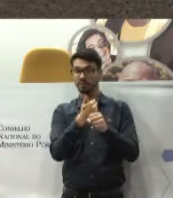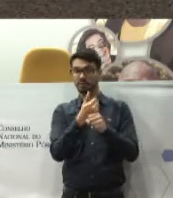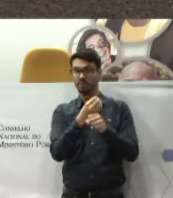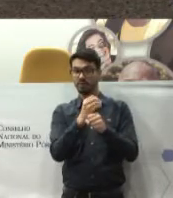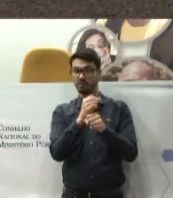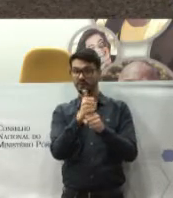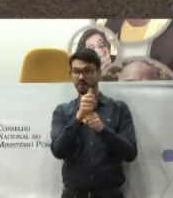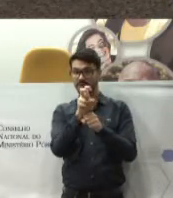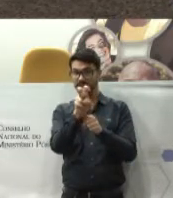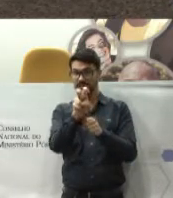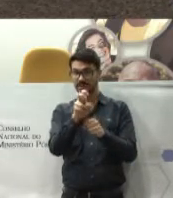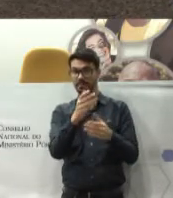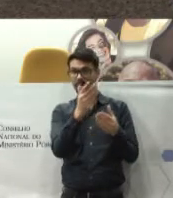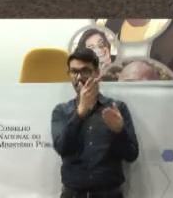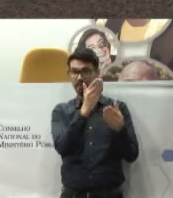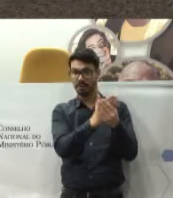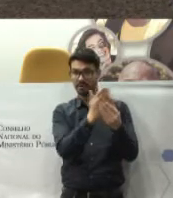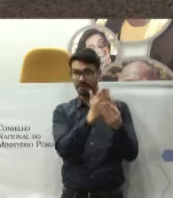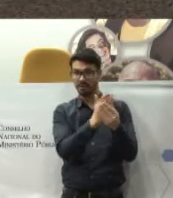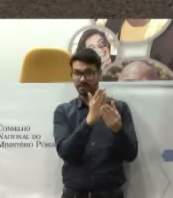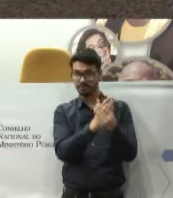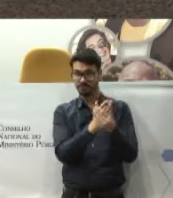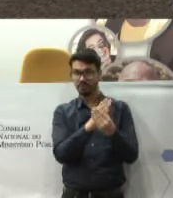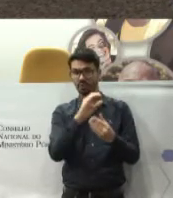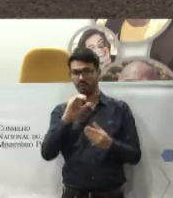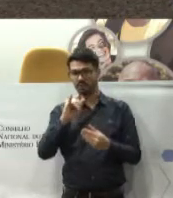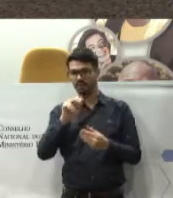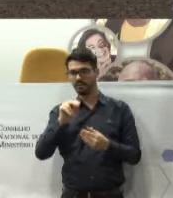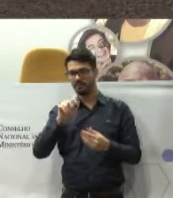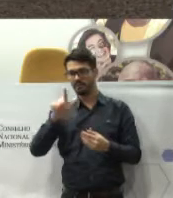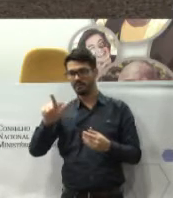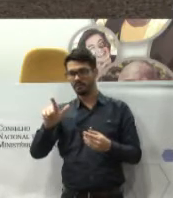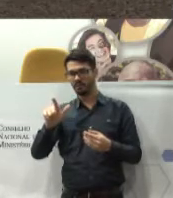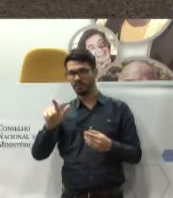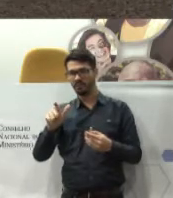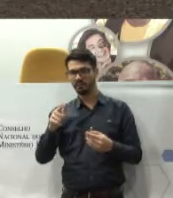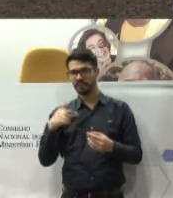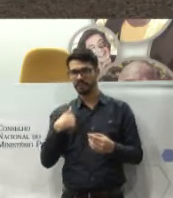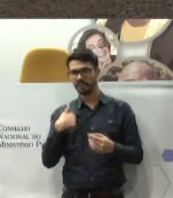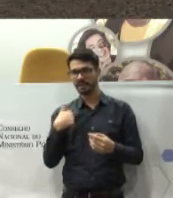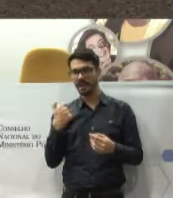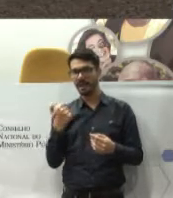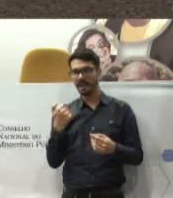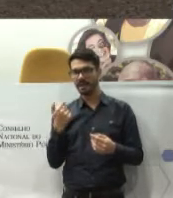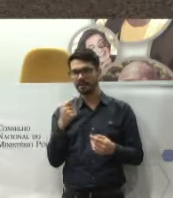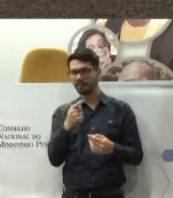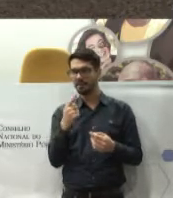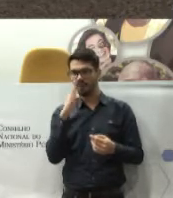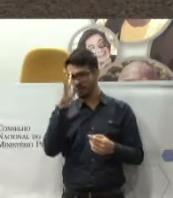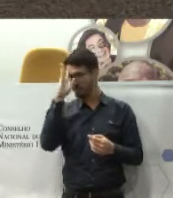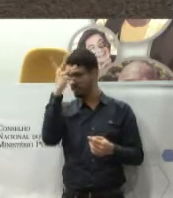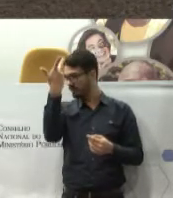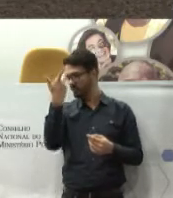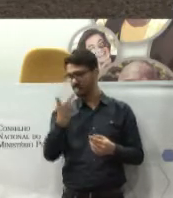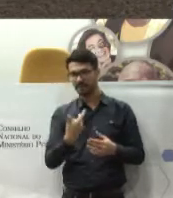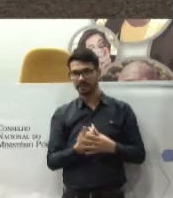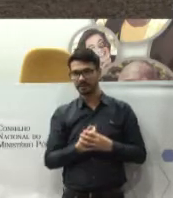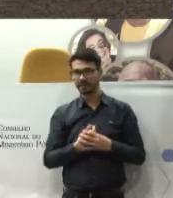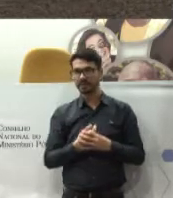recebi uma ação civil pública, e a minha caneta não estava funcionando.